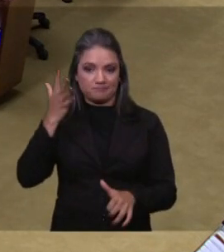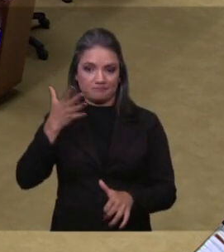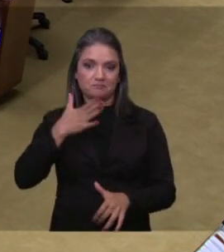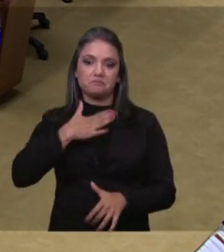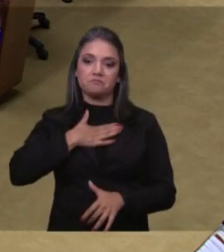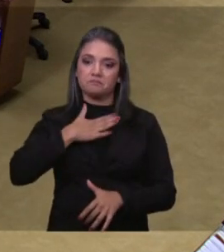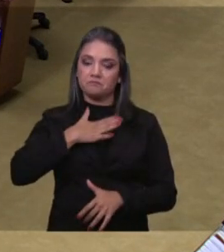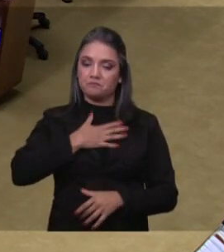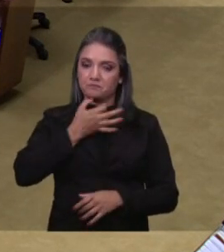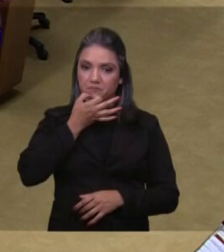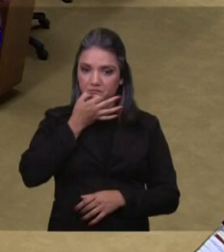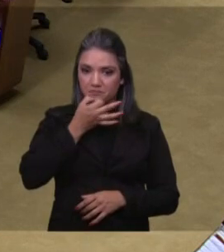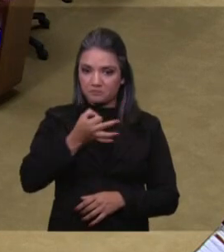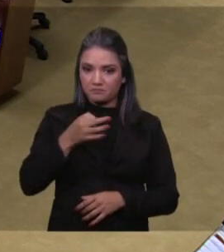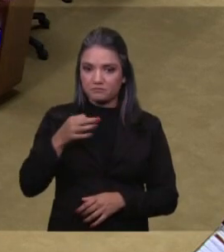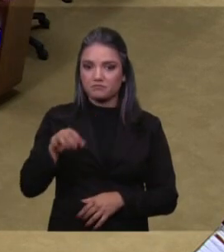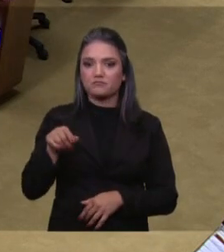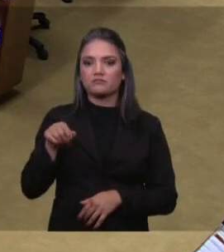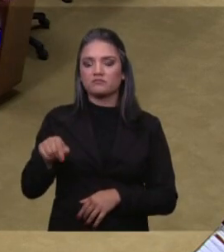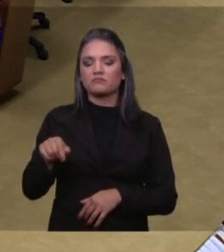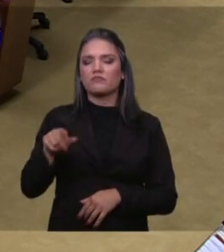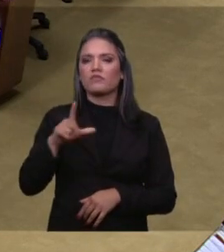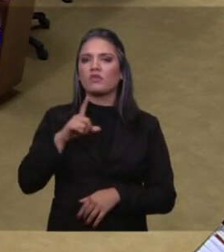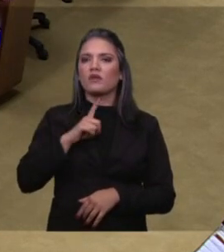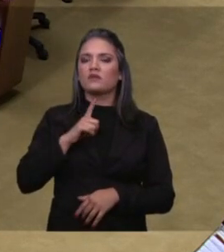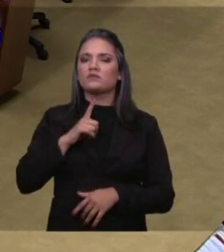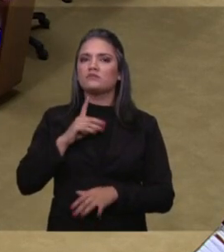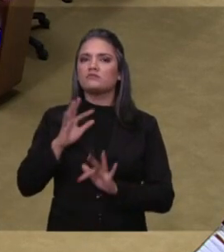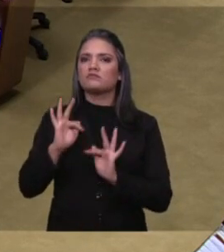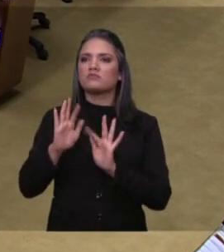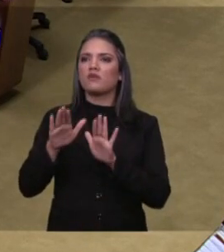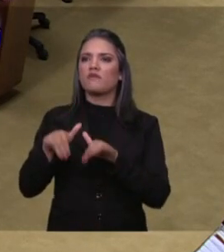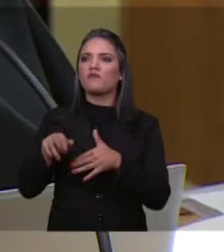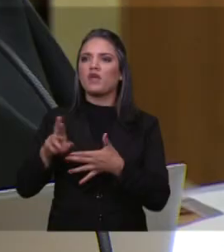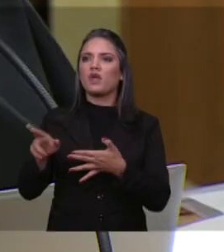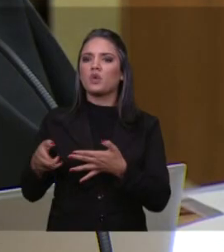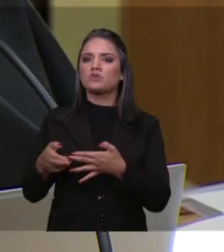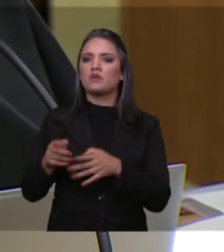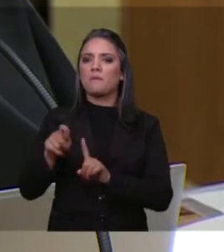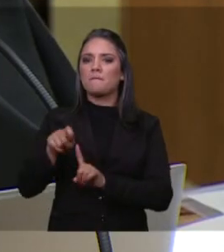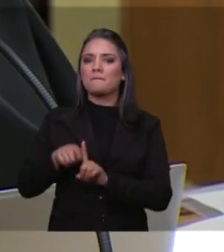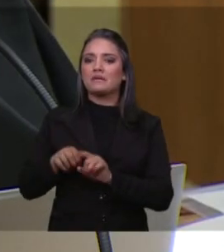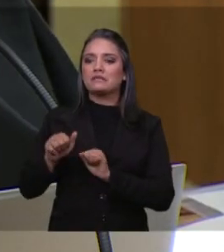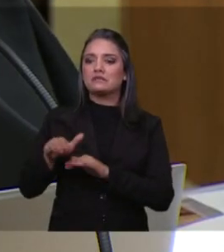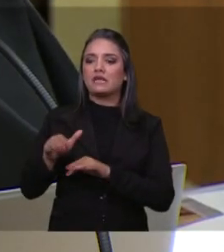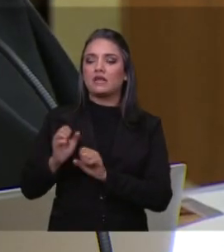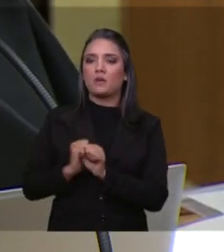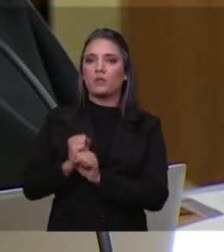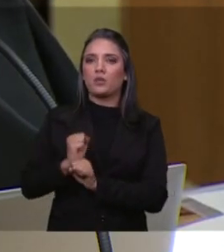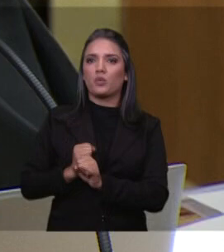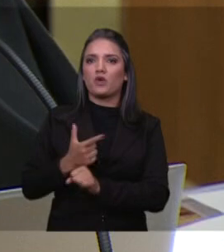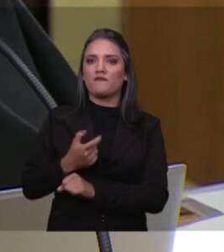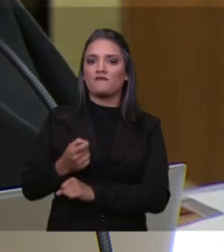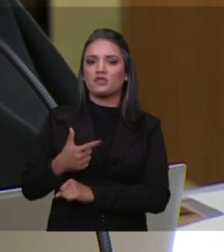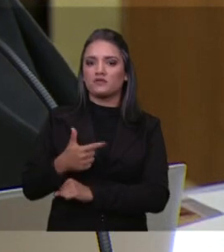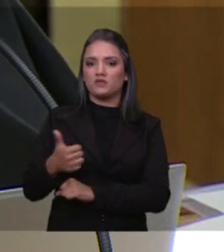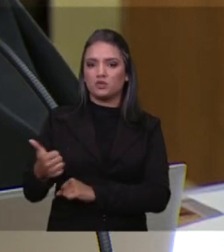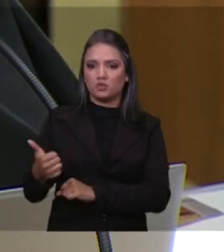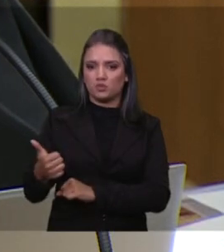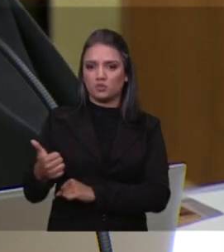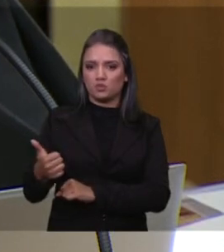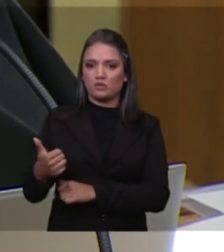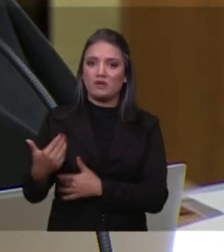visão. Ela transitou em julgado, segundo minhas anotações, em setembro de 21. Então, em setembro